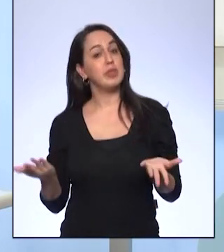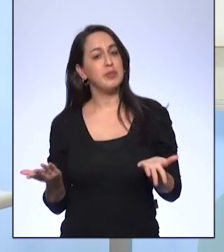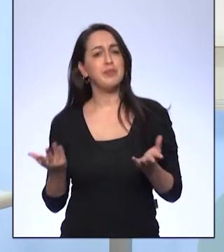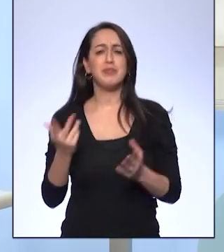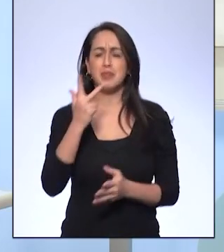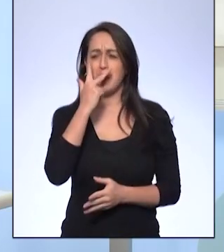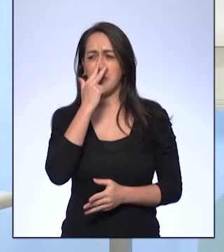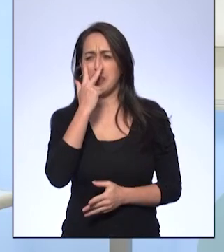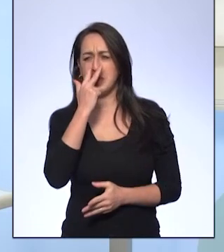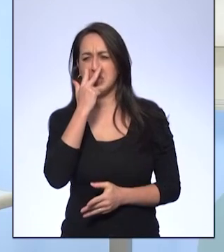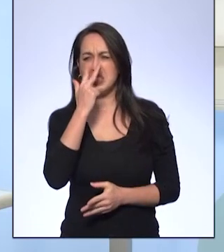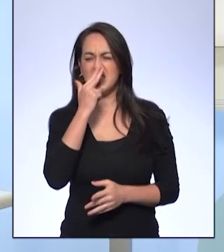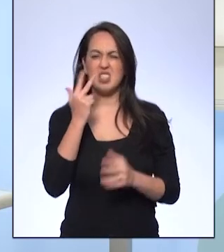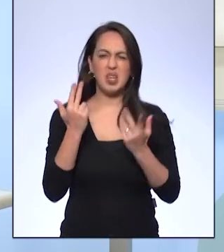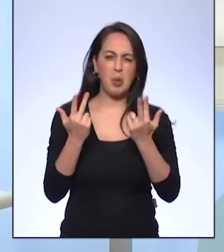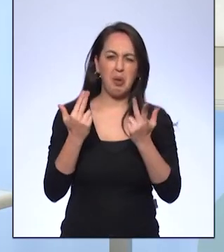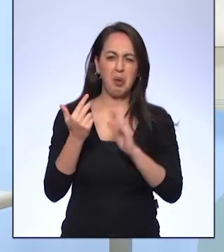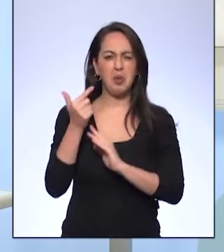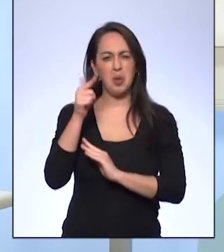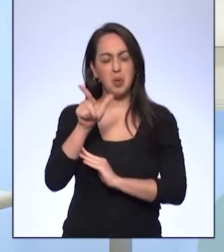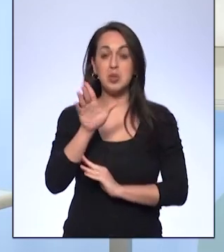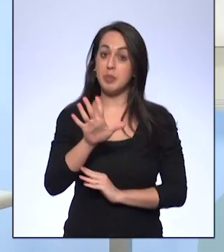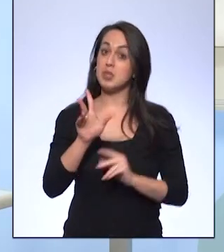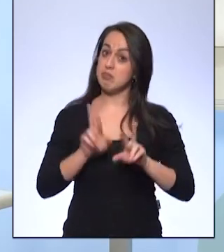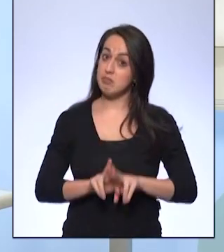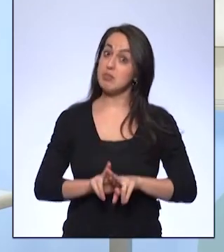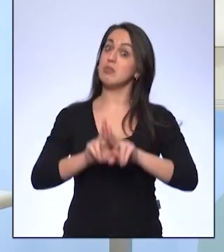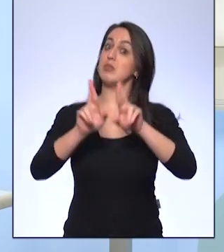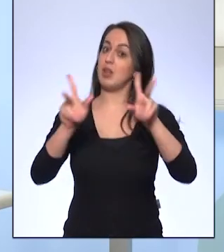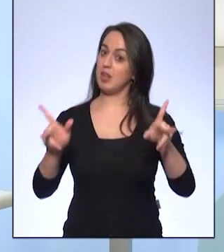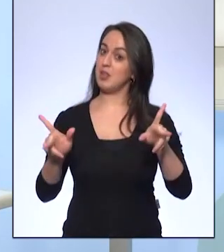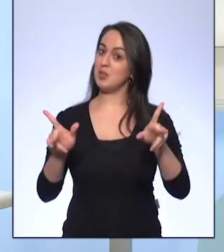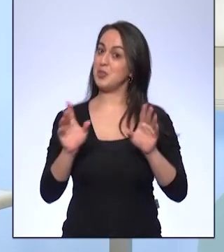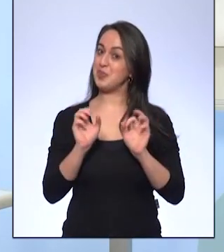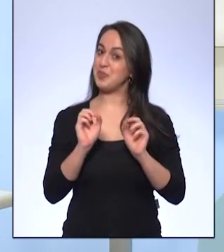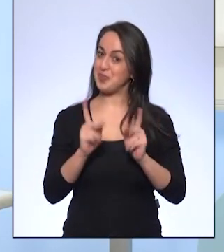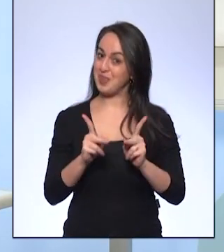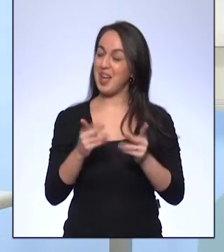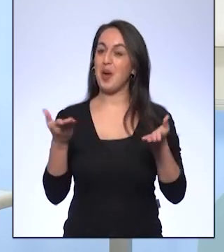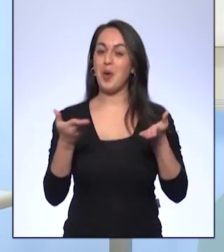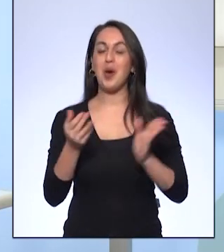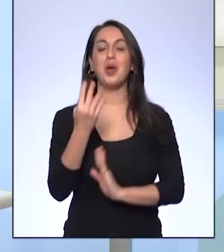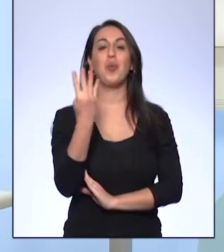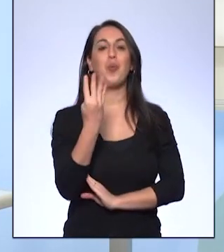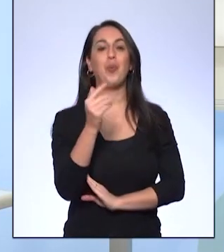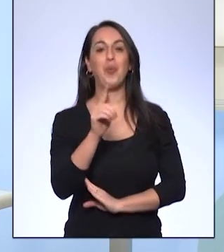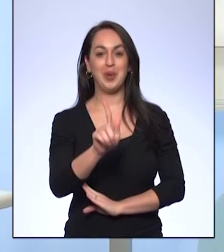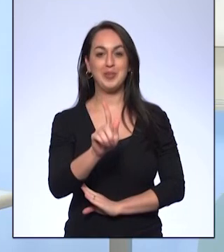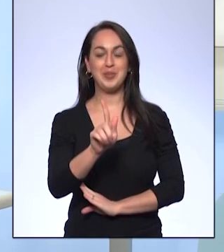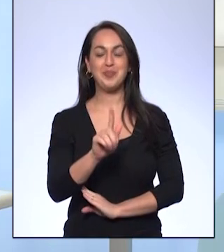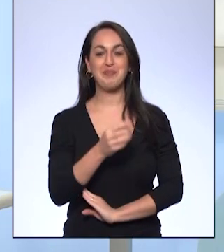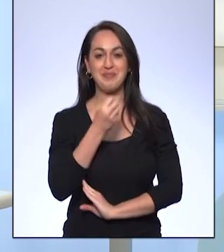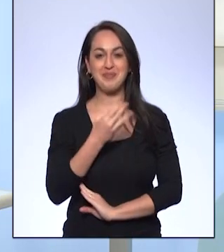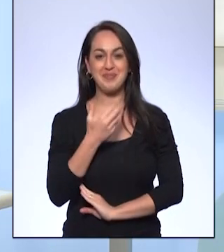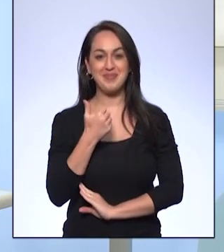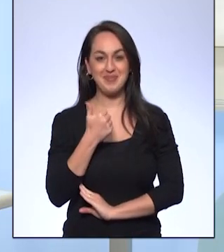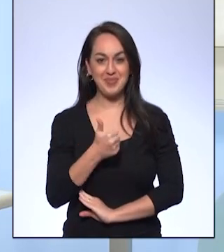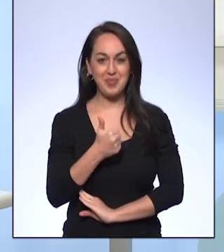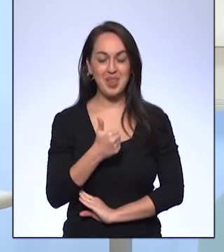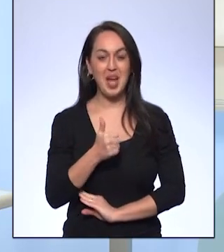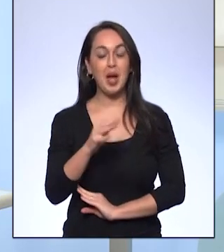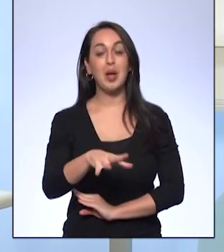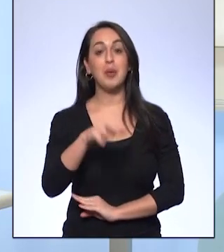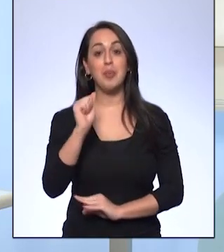meio parecida, meio igualzinha, mas é diferente, tá? Agora, do quarto grau. Muito bem. Então,